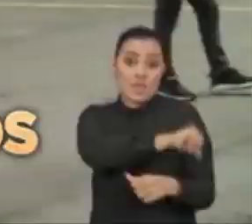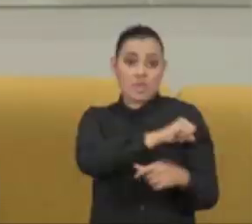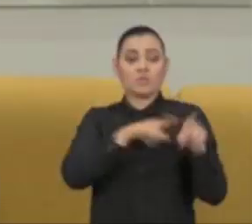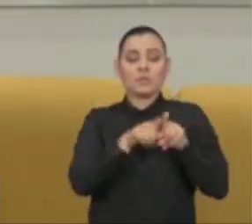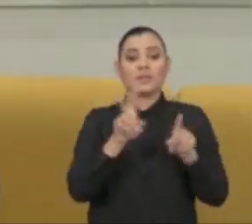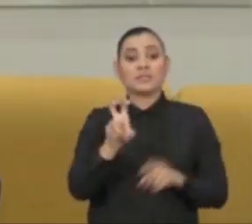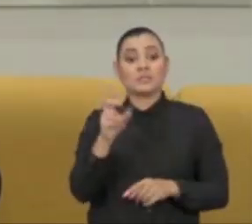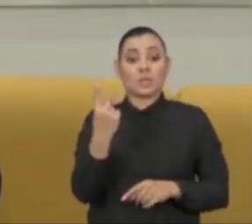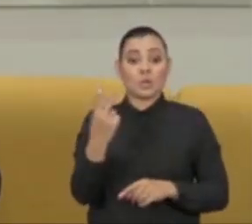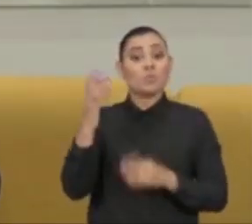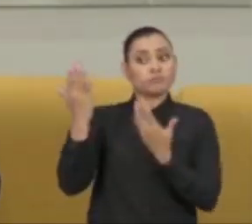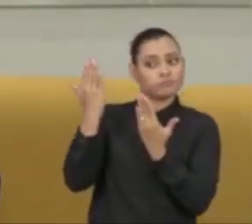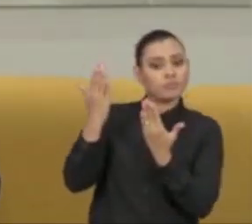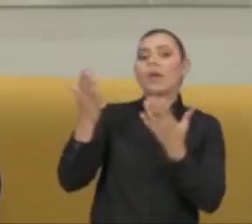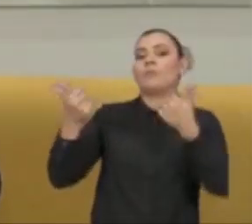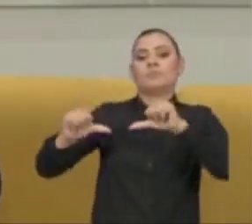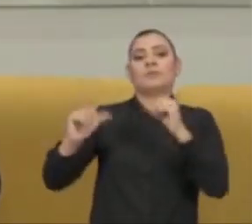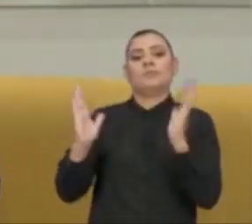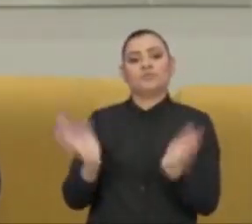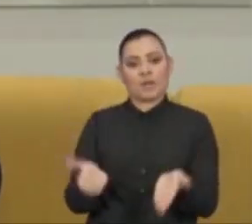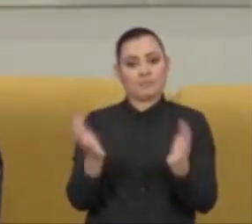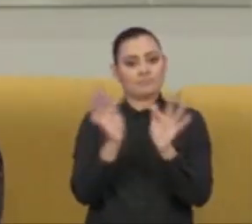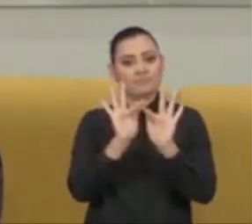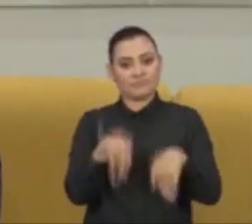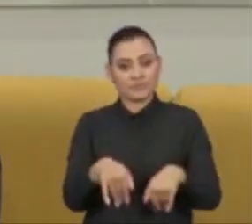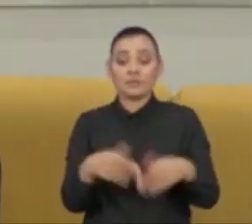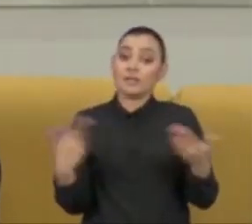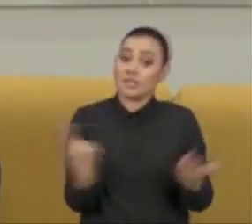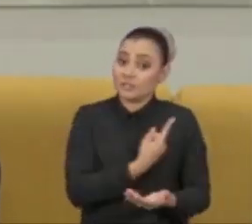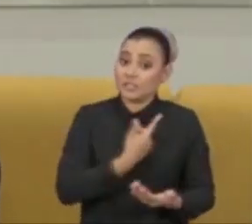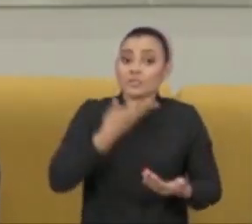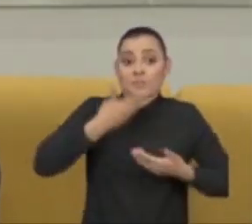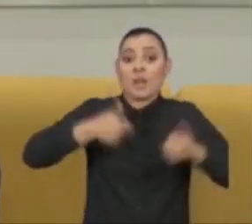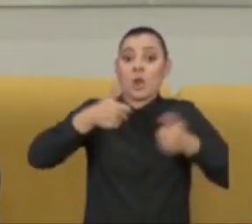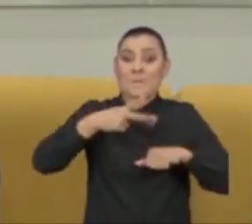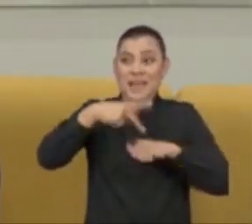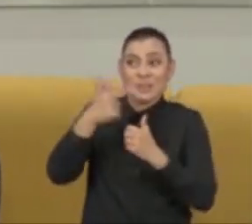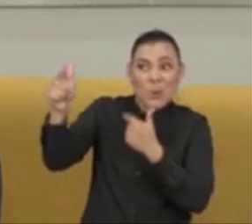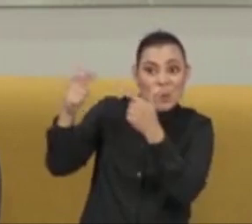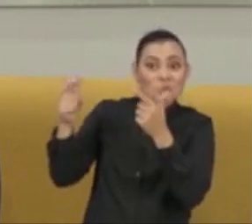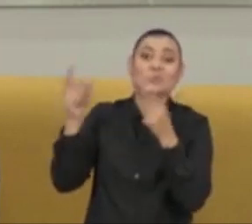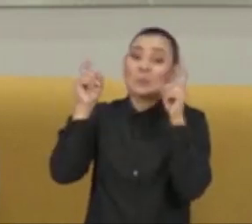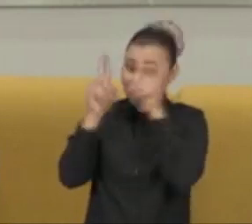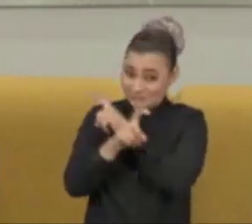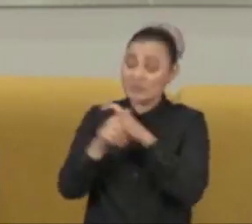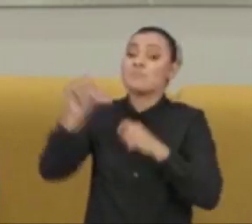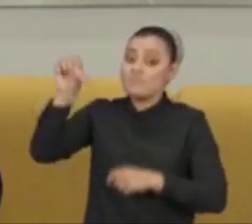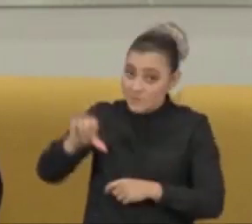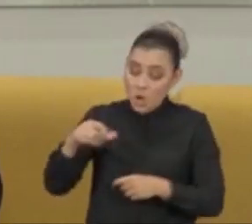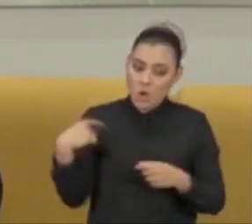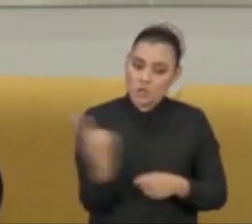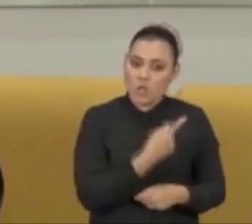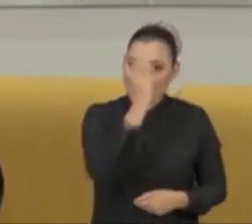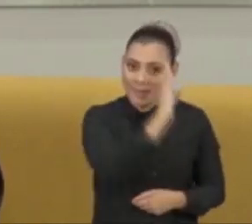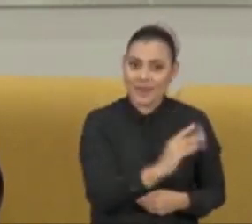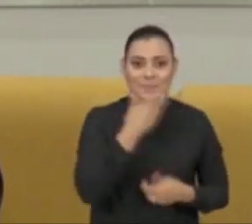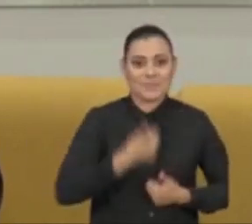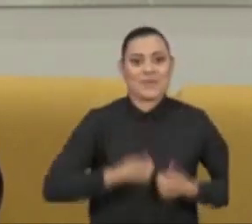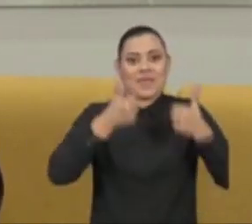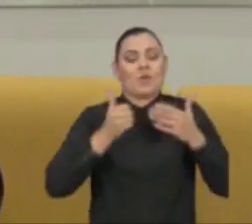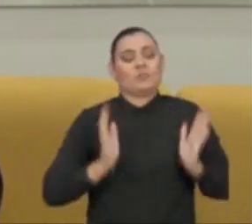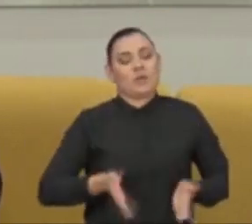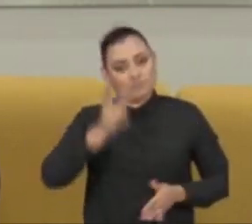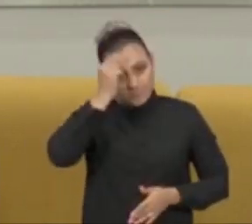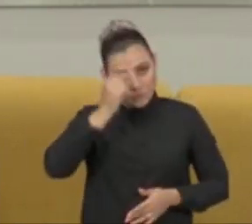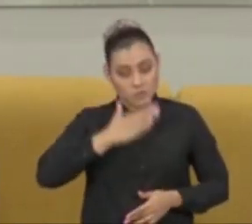casos. Felizmente, a gente está numa melhor situação do que muitos países pelo mundo por causa desse vírus. A Bolsa